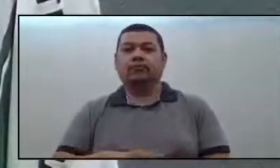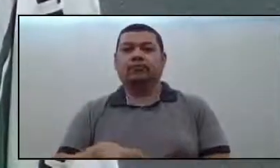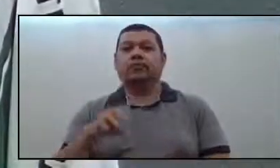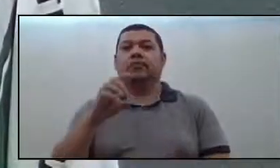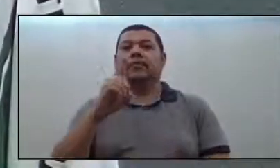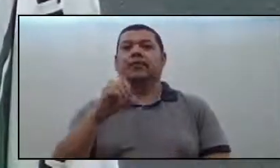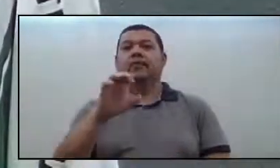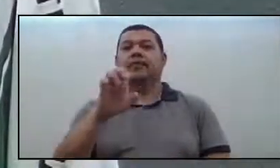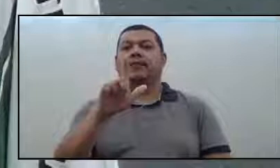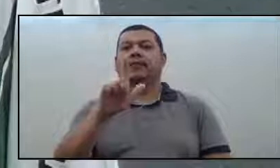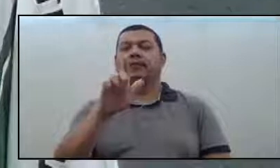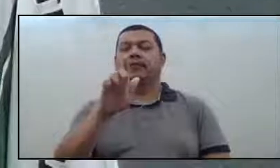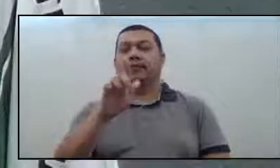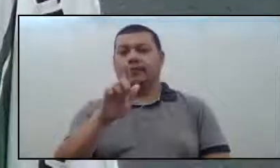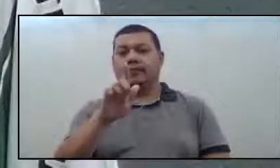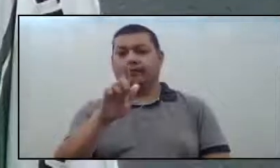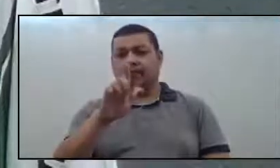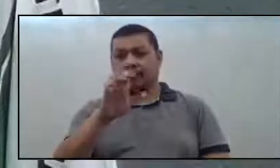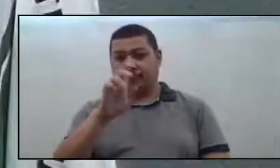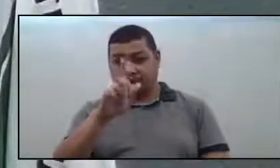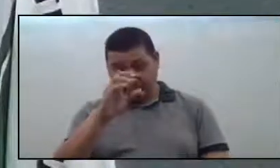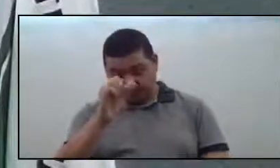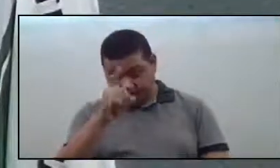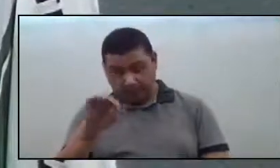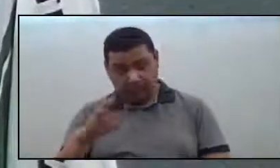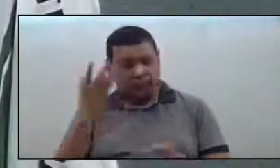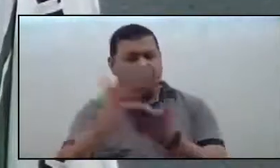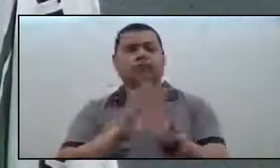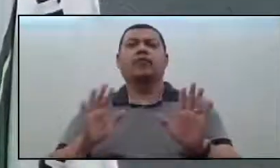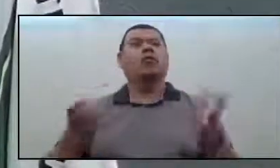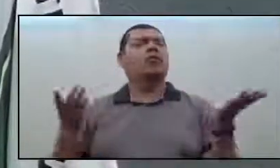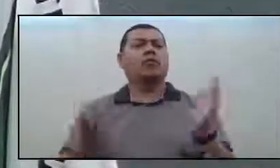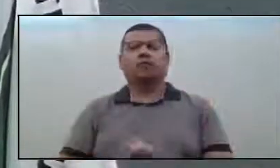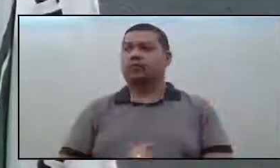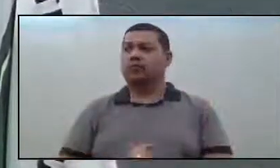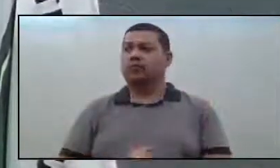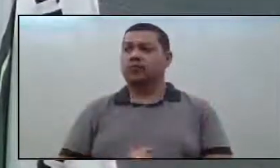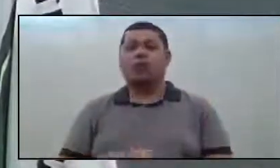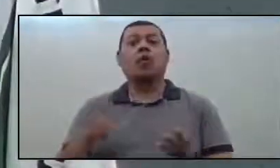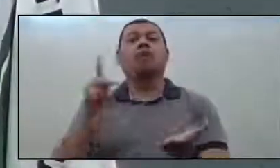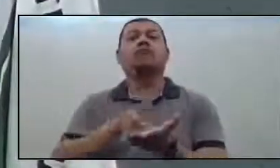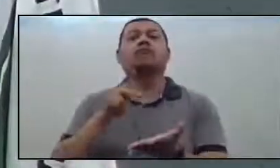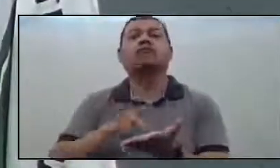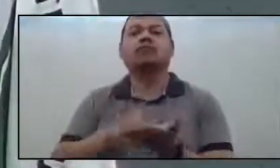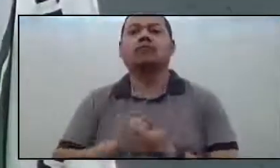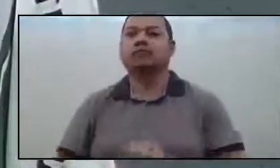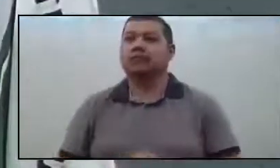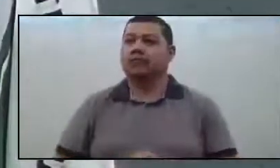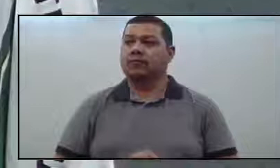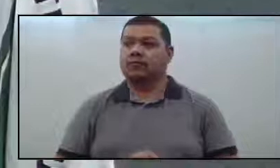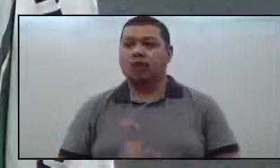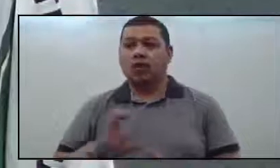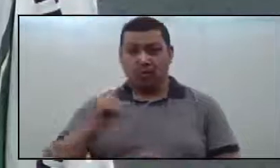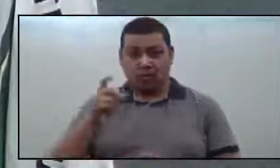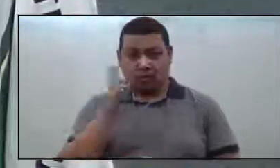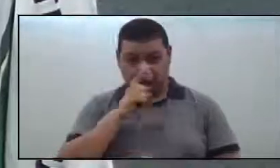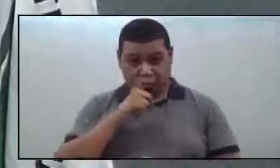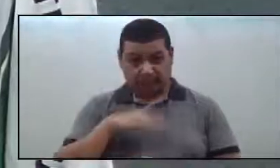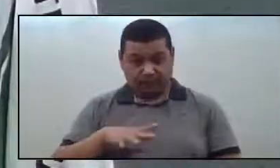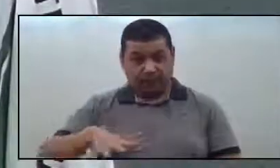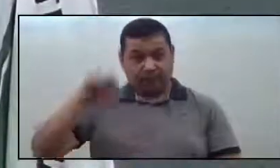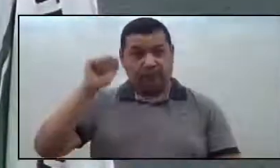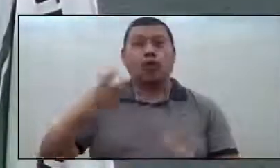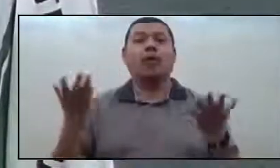Civil, e dar um basta nisso, e ver se a verdade vai prevalecer, ou se a mentira vai